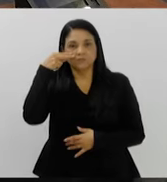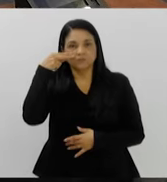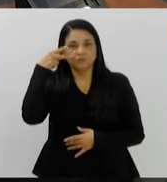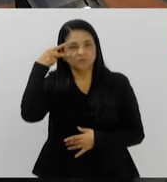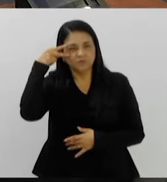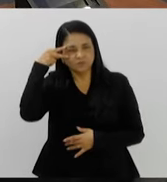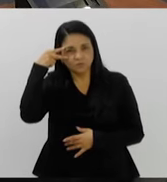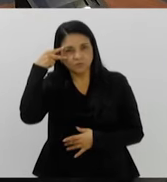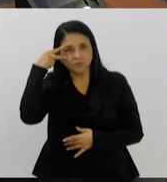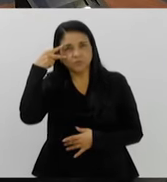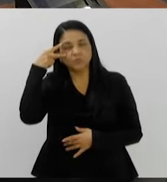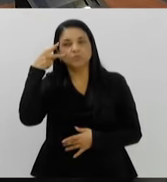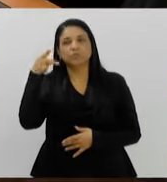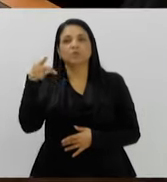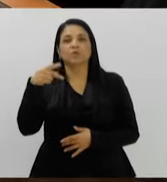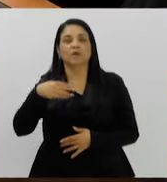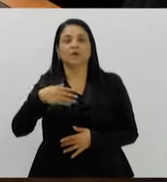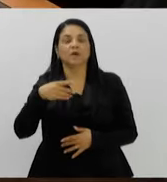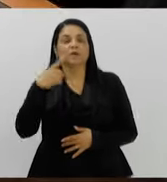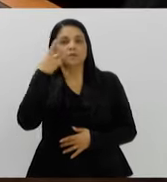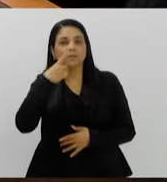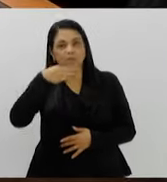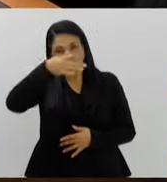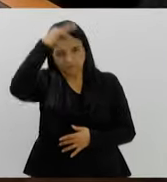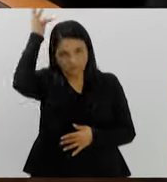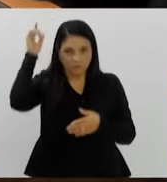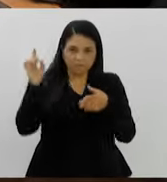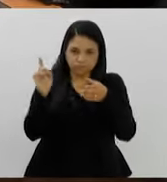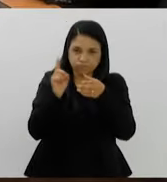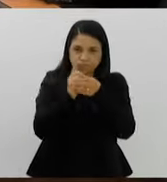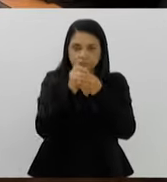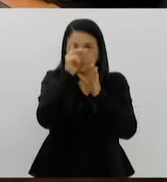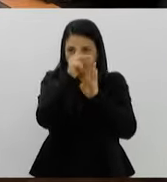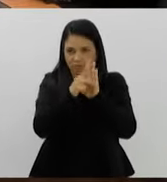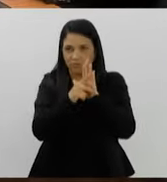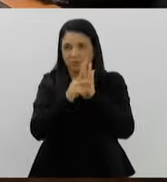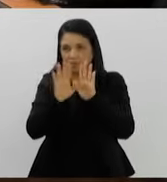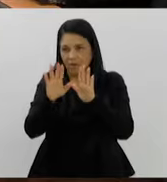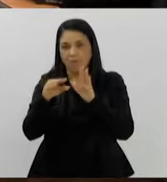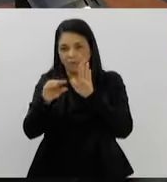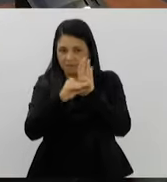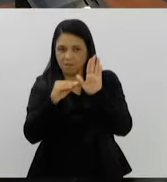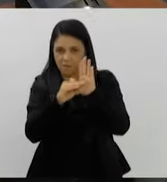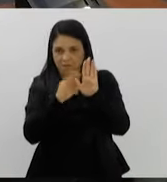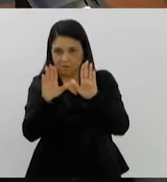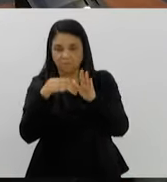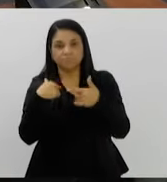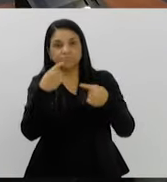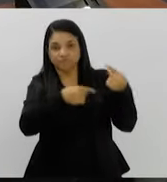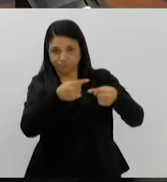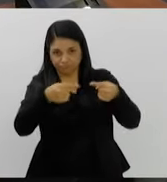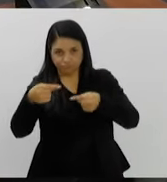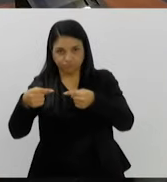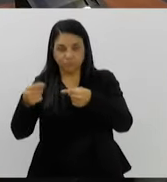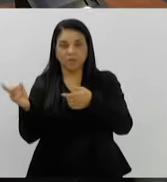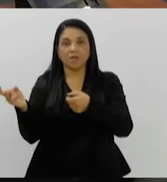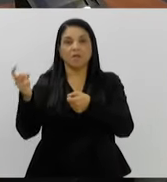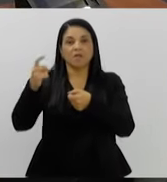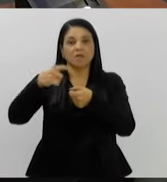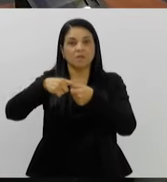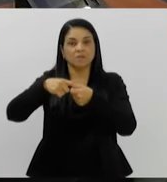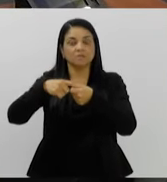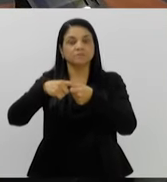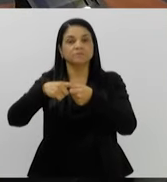também com autoria do projeto Obrigado mas não vai volar agora não porque tem emenda não havendo mais Quem Queira discutir encerrada a discussão